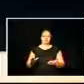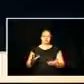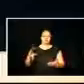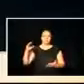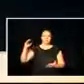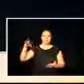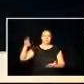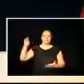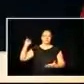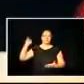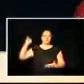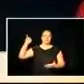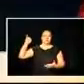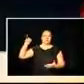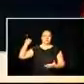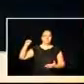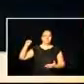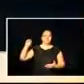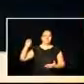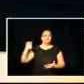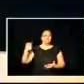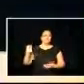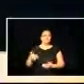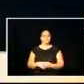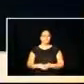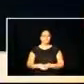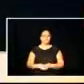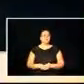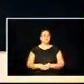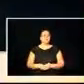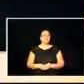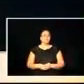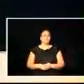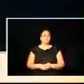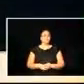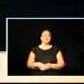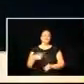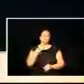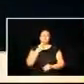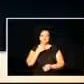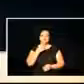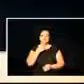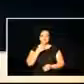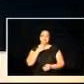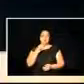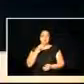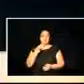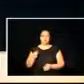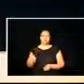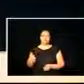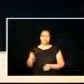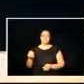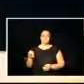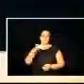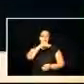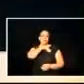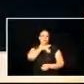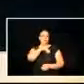aos servidores, que não pode conceder o pagamento retroativo da revisão anual